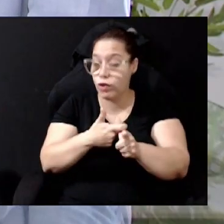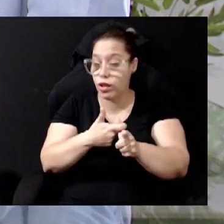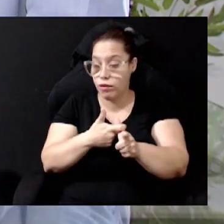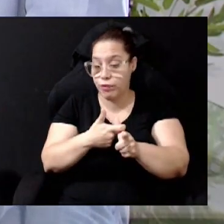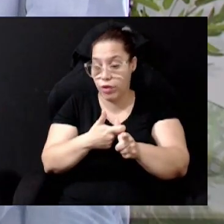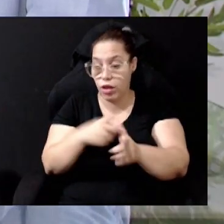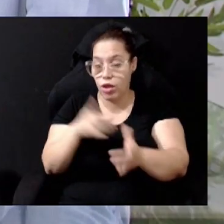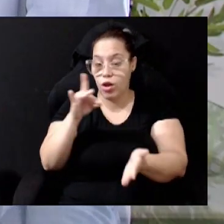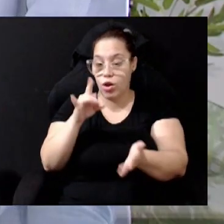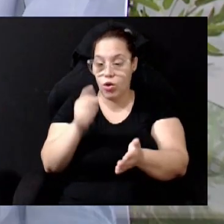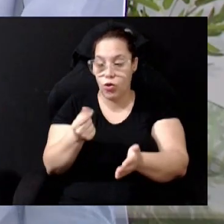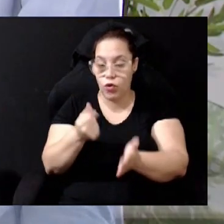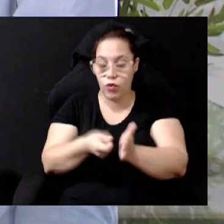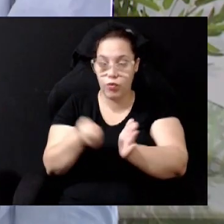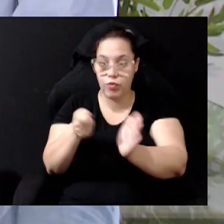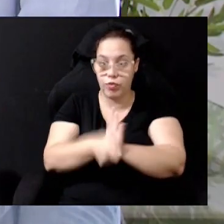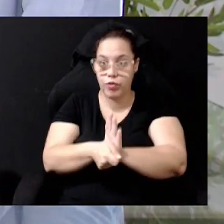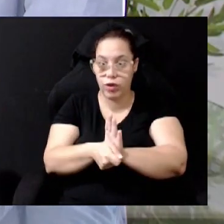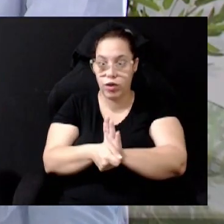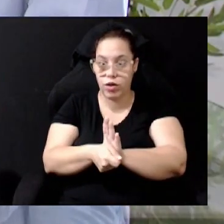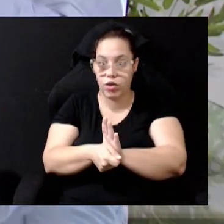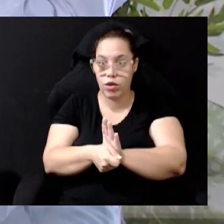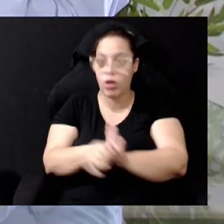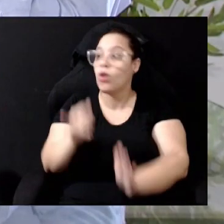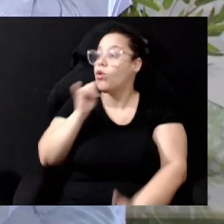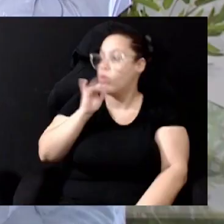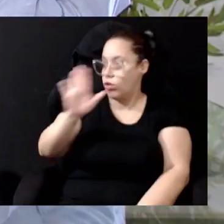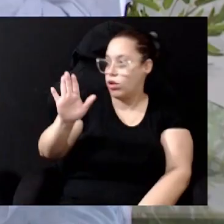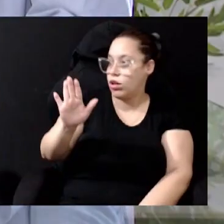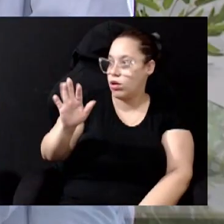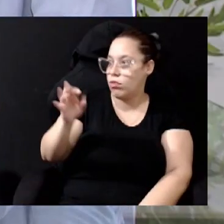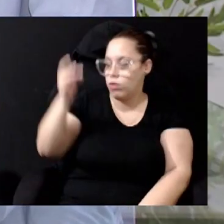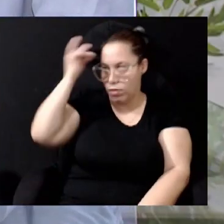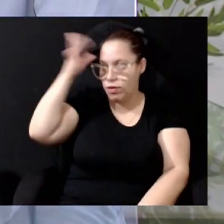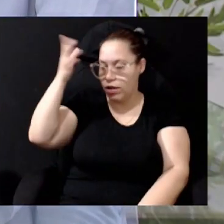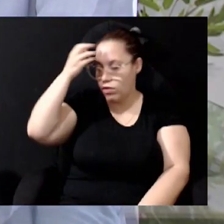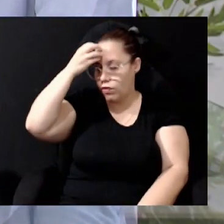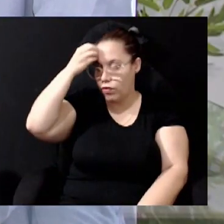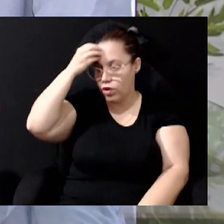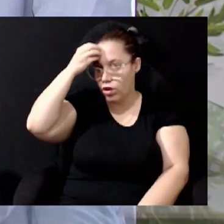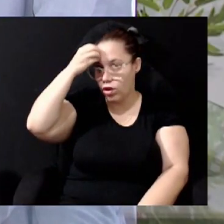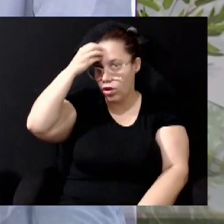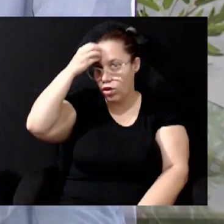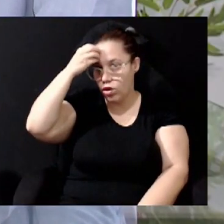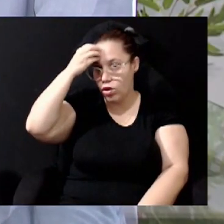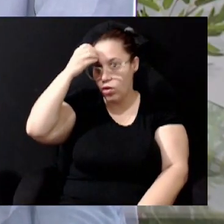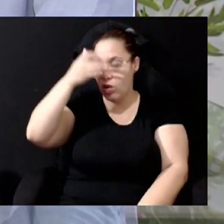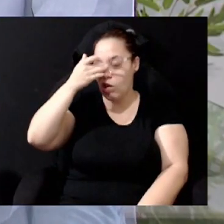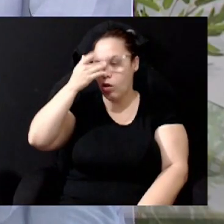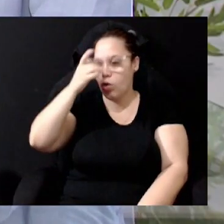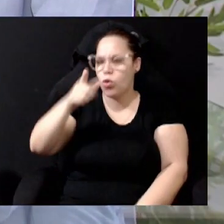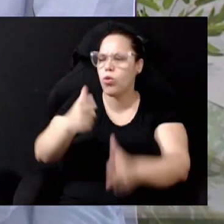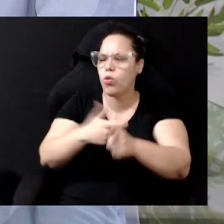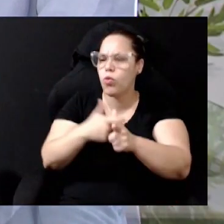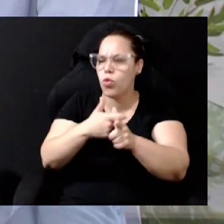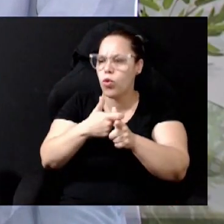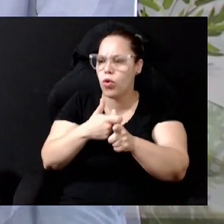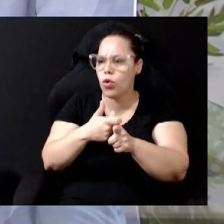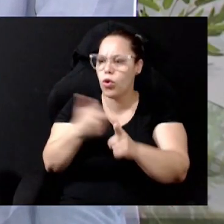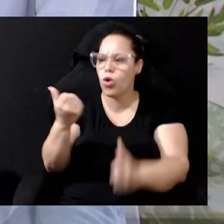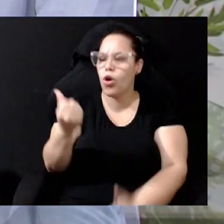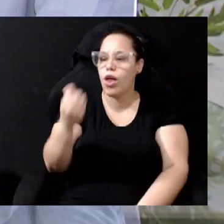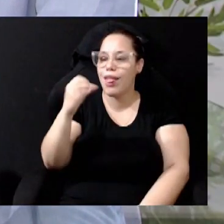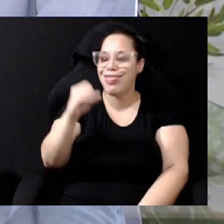máximo em reais que você tem que pagar. Eu vou dar um exemplo para facilitar. Supondo que você tem uma dívida de